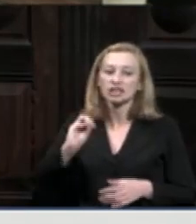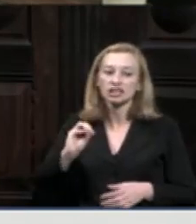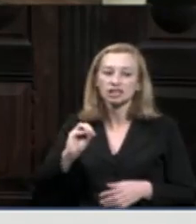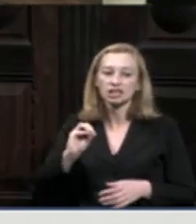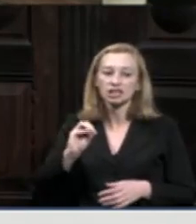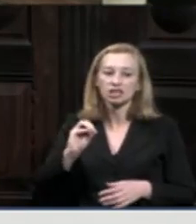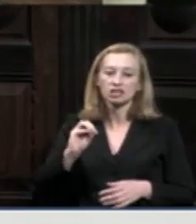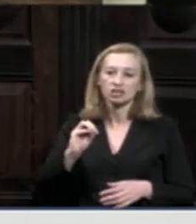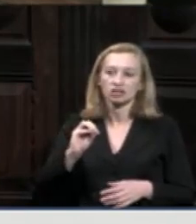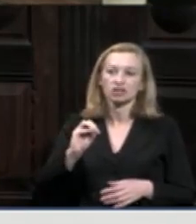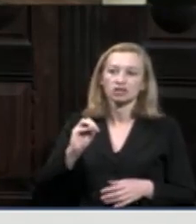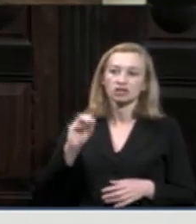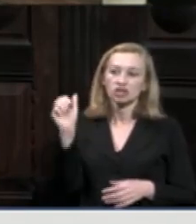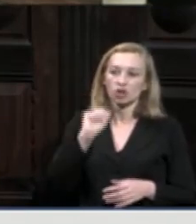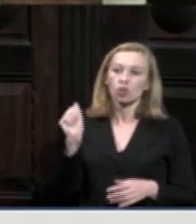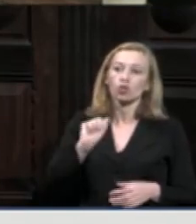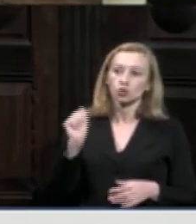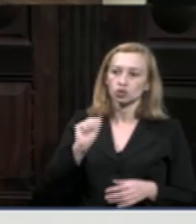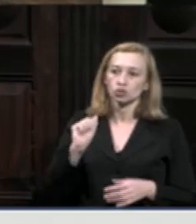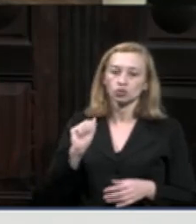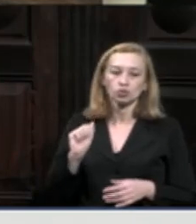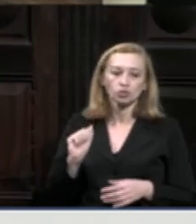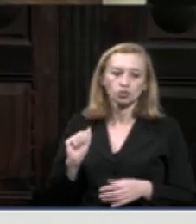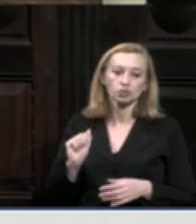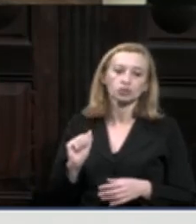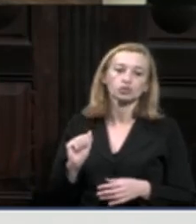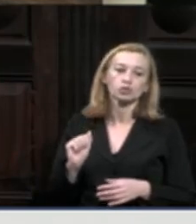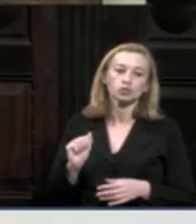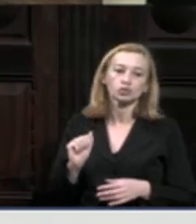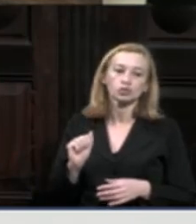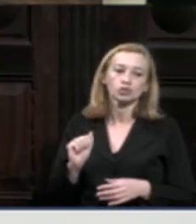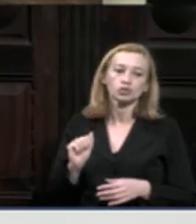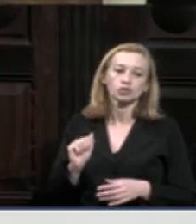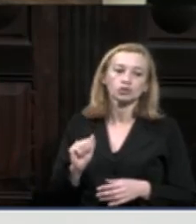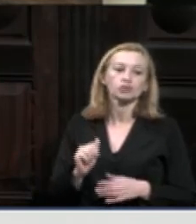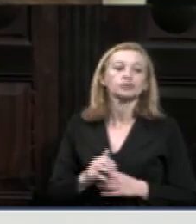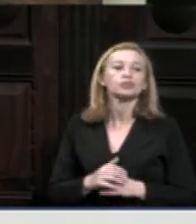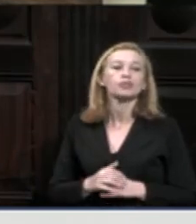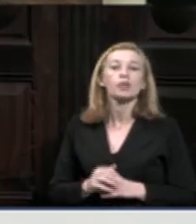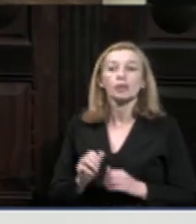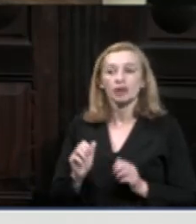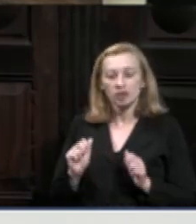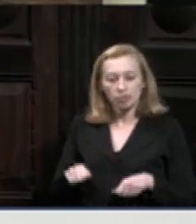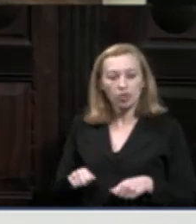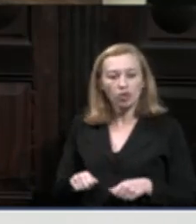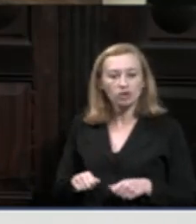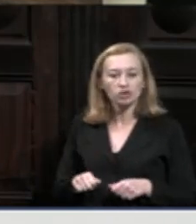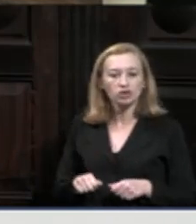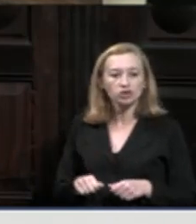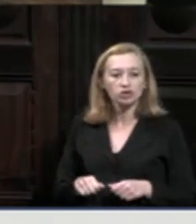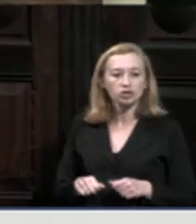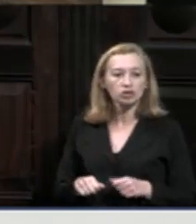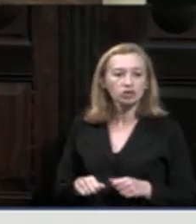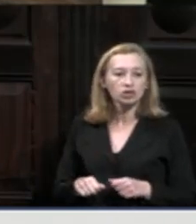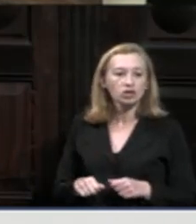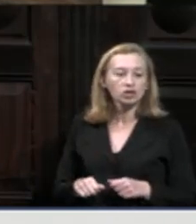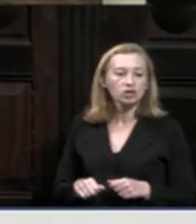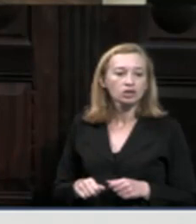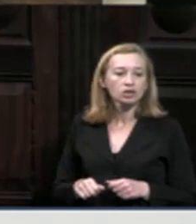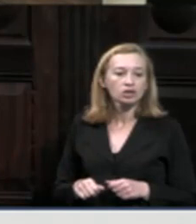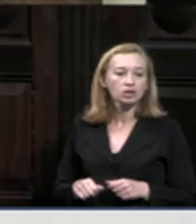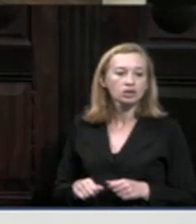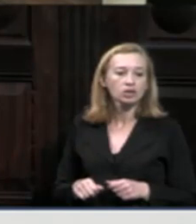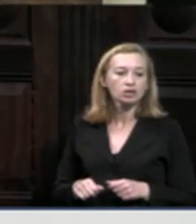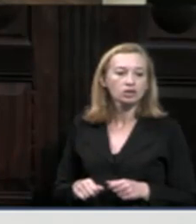O deputado Valdeir está aqui reforçando essa data que a gente verificou como uma data possível. E a gente conseguir que ele volte para